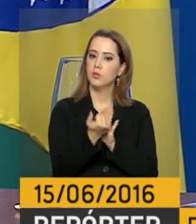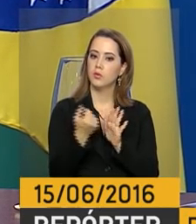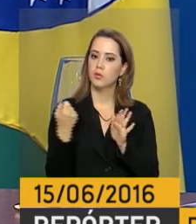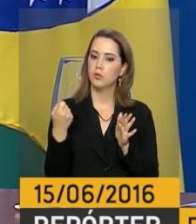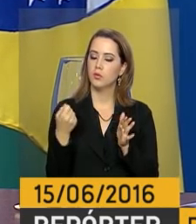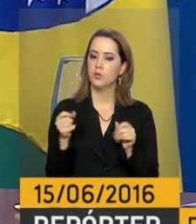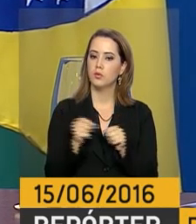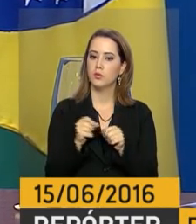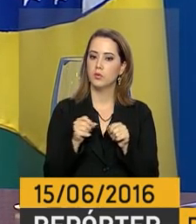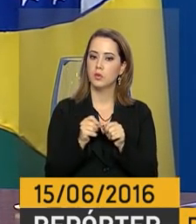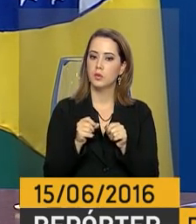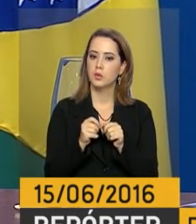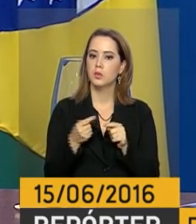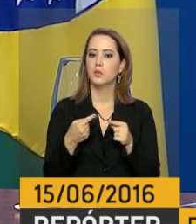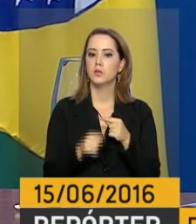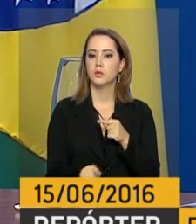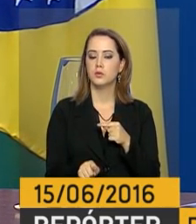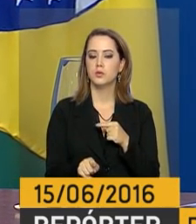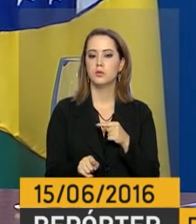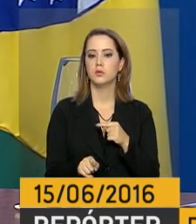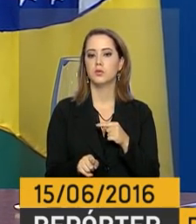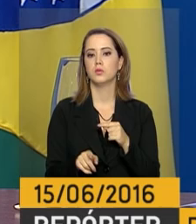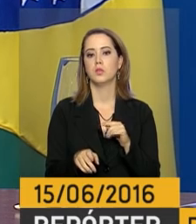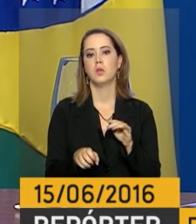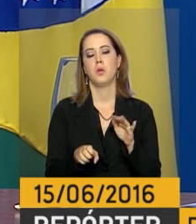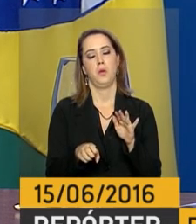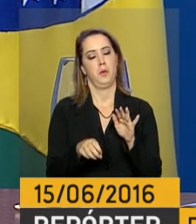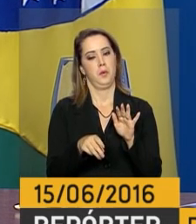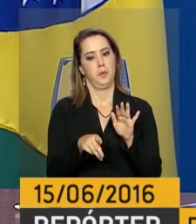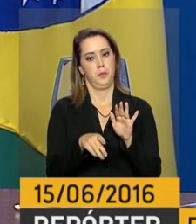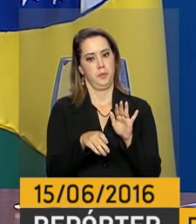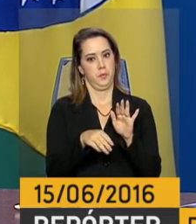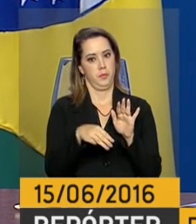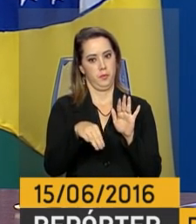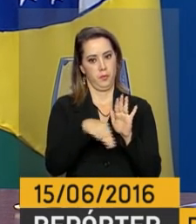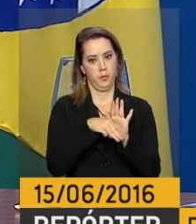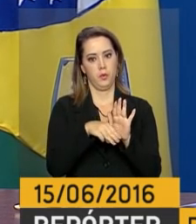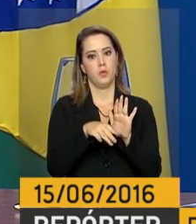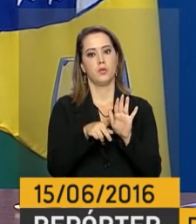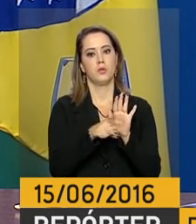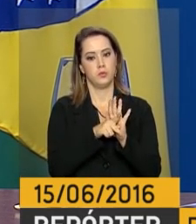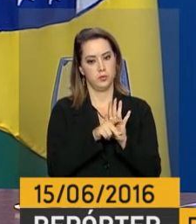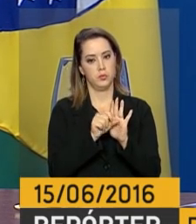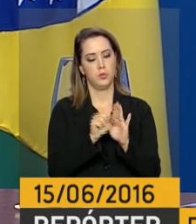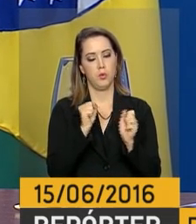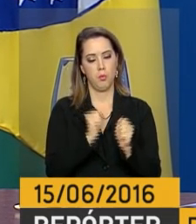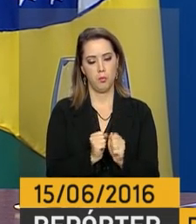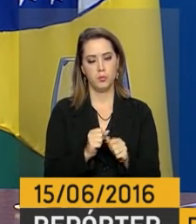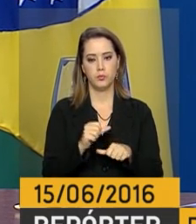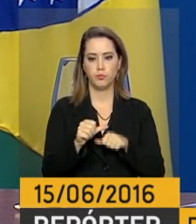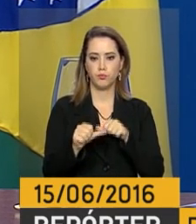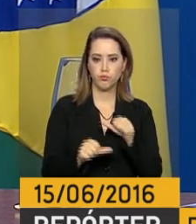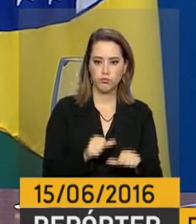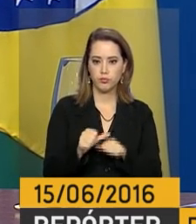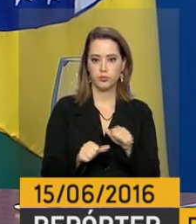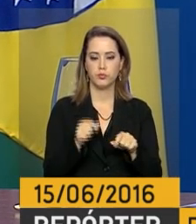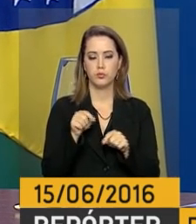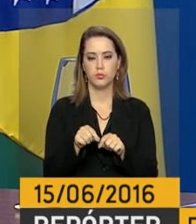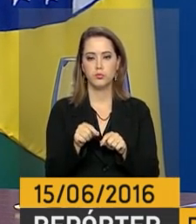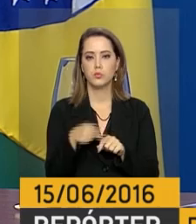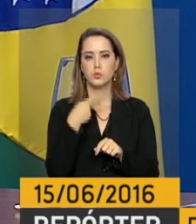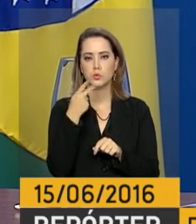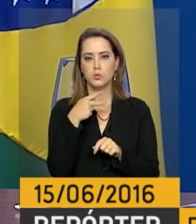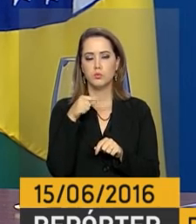vedado uso de medida provisória, poderá propor alteração no período de correção do limites a que se refere esse